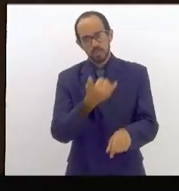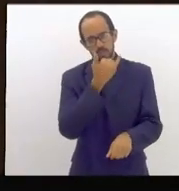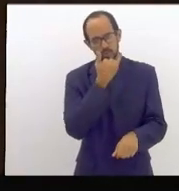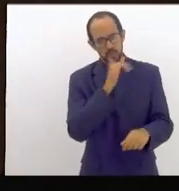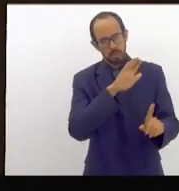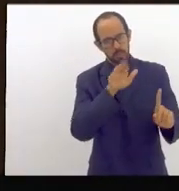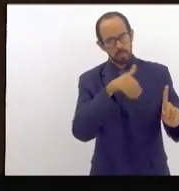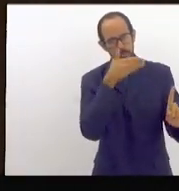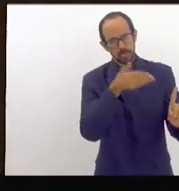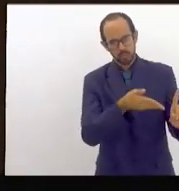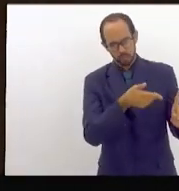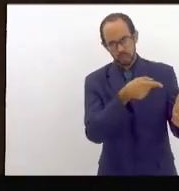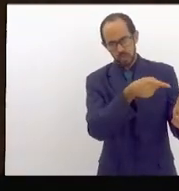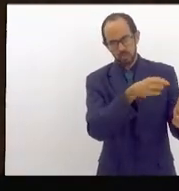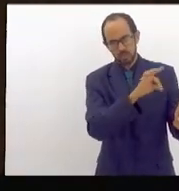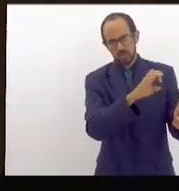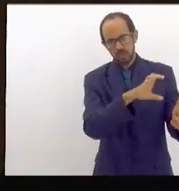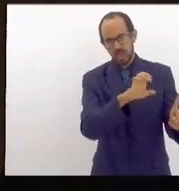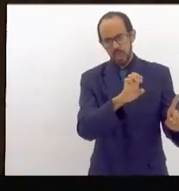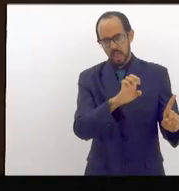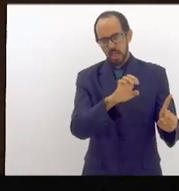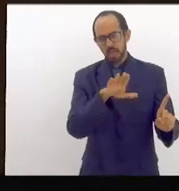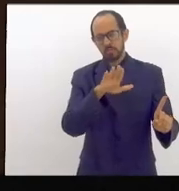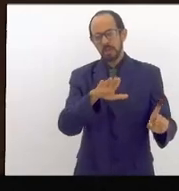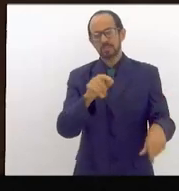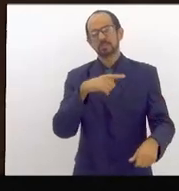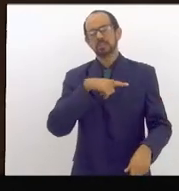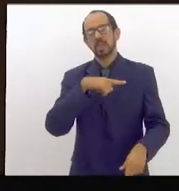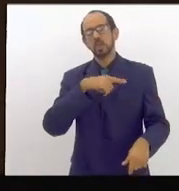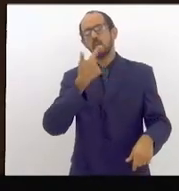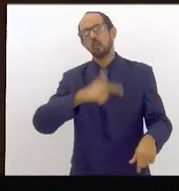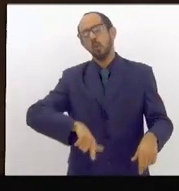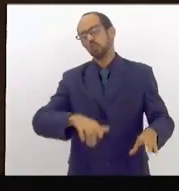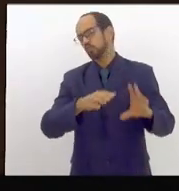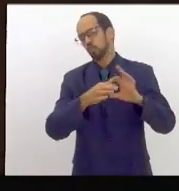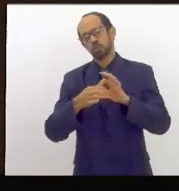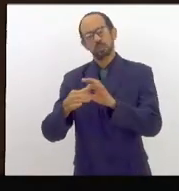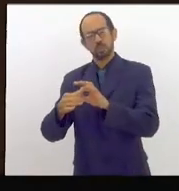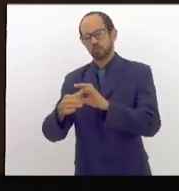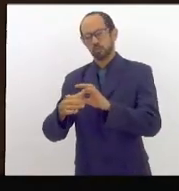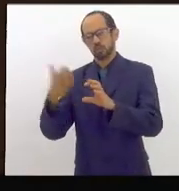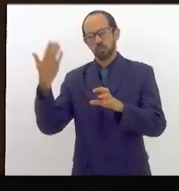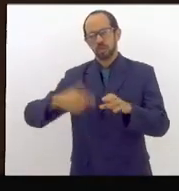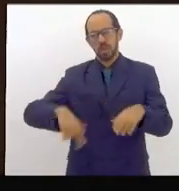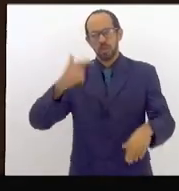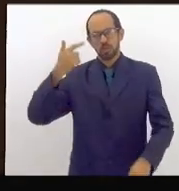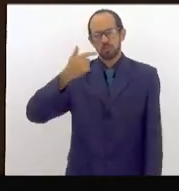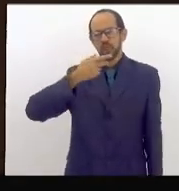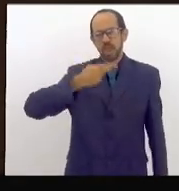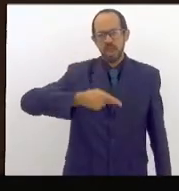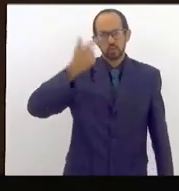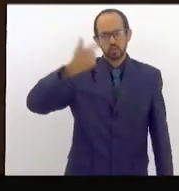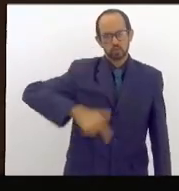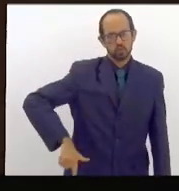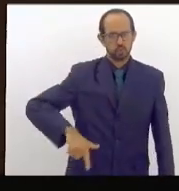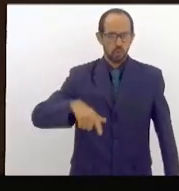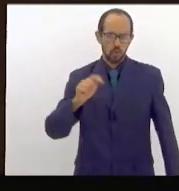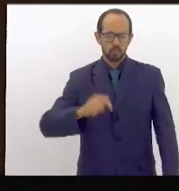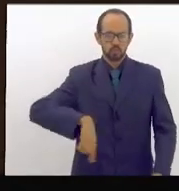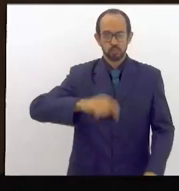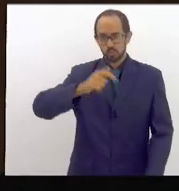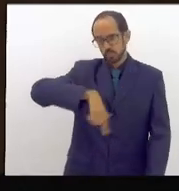mas aqui nós estamos diante uma outra situação não vou repetir os argumentos os deputados Luiz